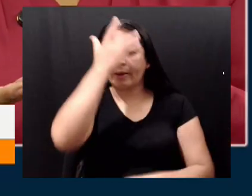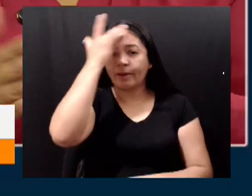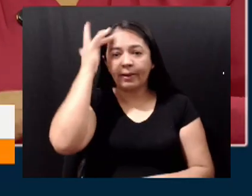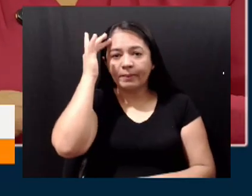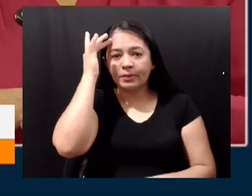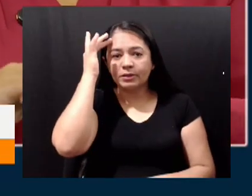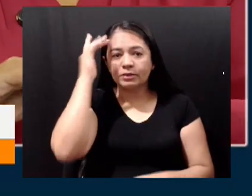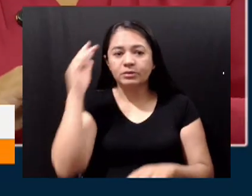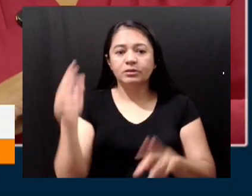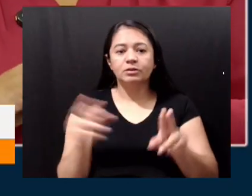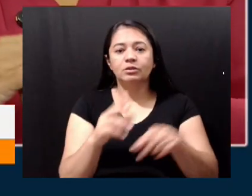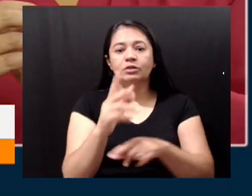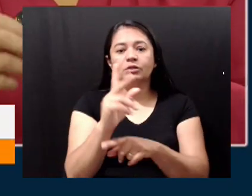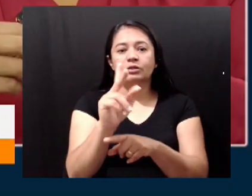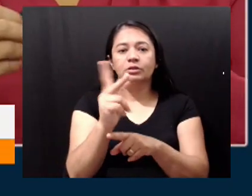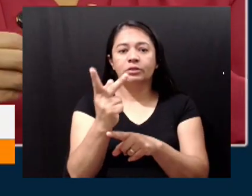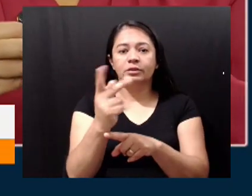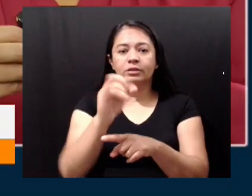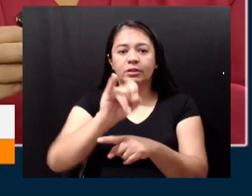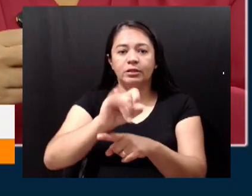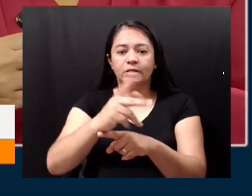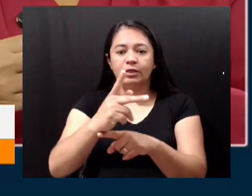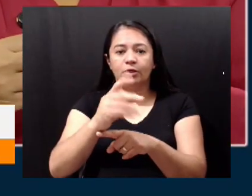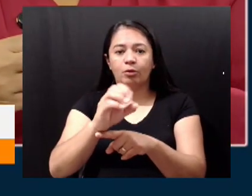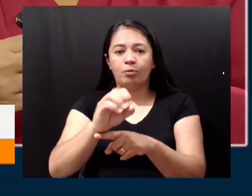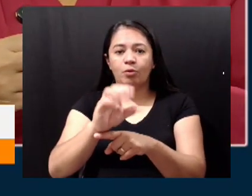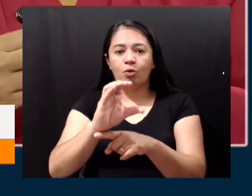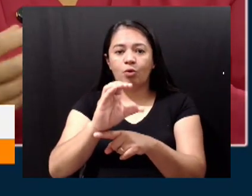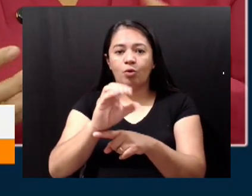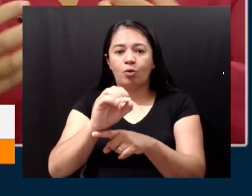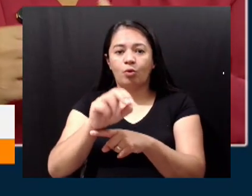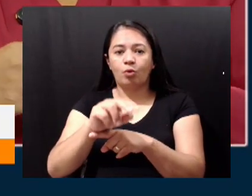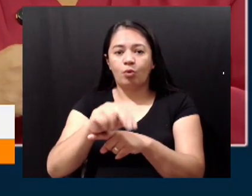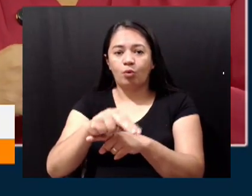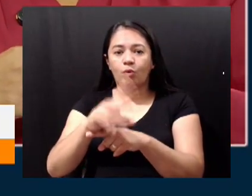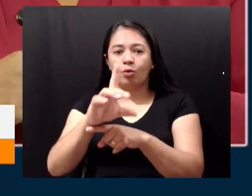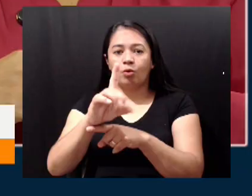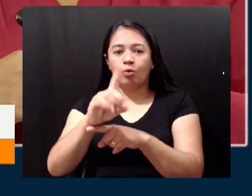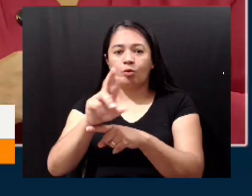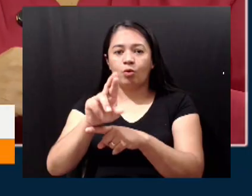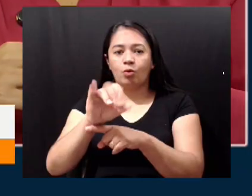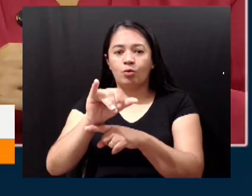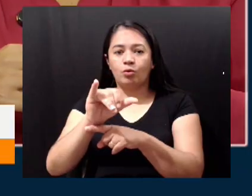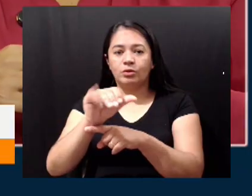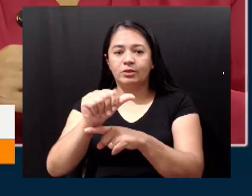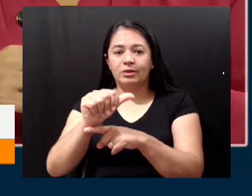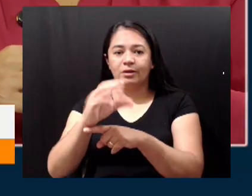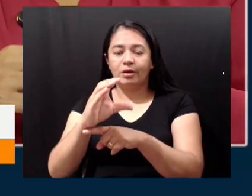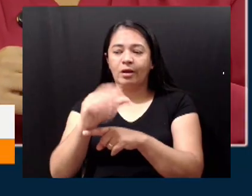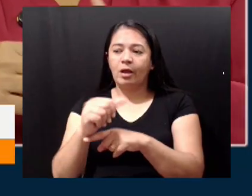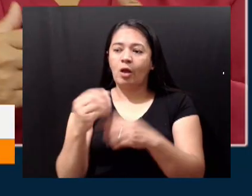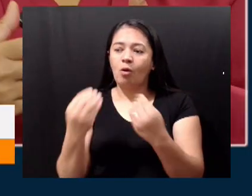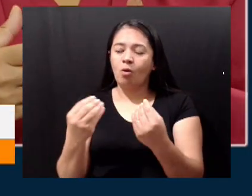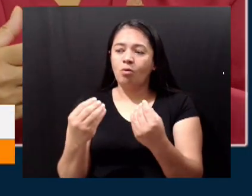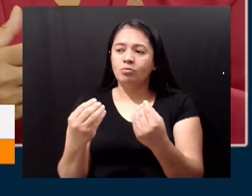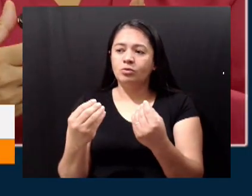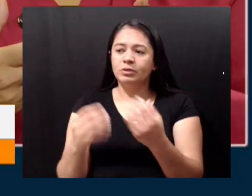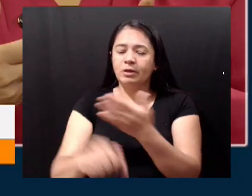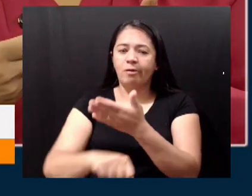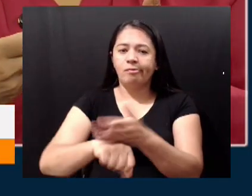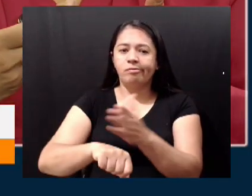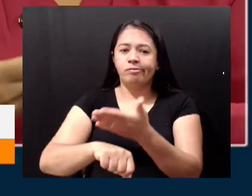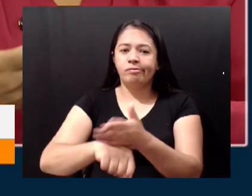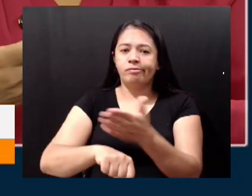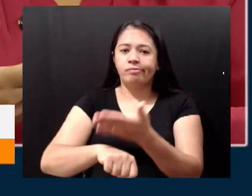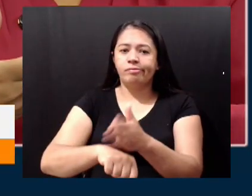hipocondríacas. Do ponto de vista da psiquiatria, em que momento essa prática, da automedicação, ela passa, estar associada a